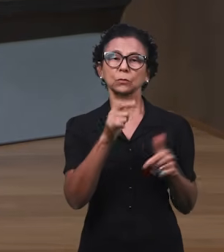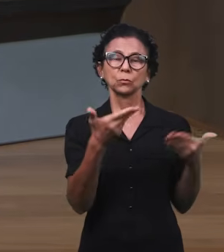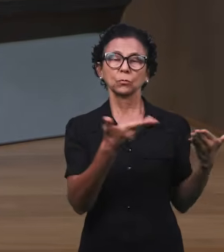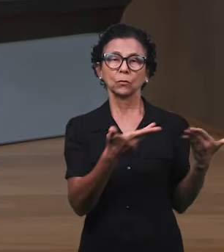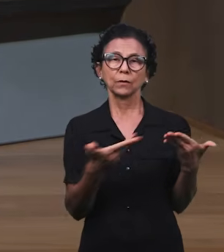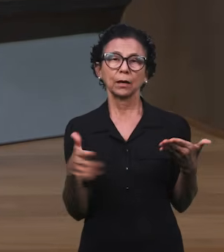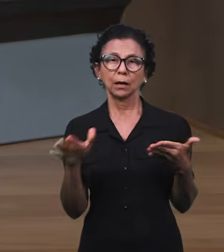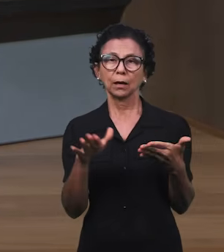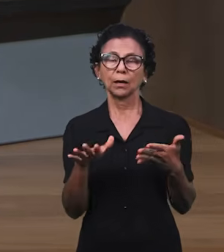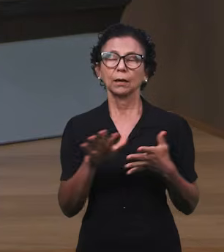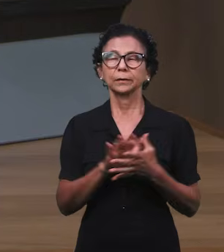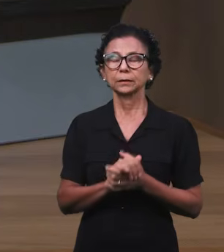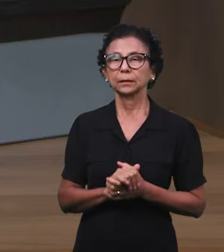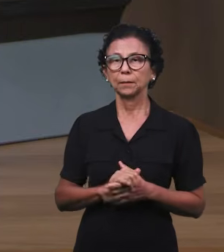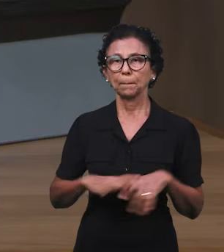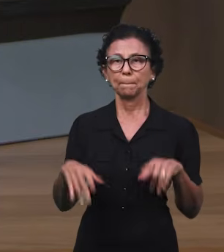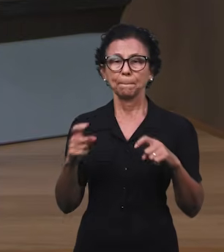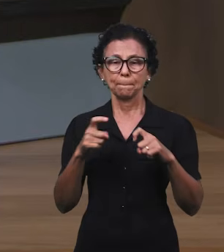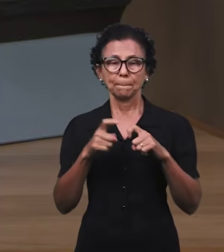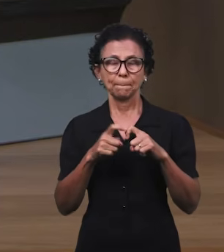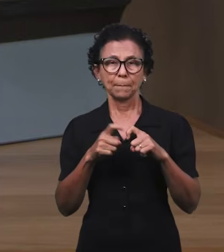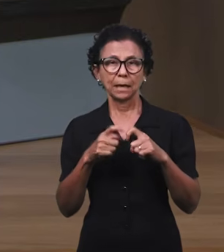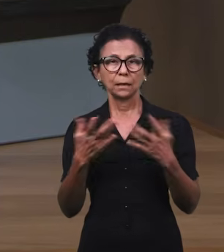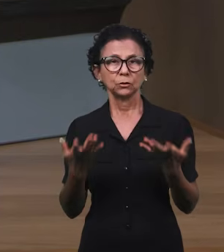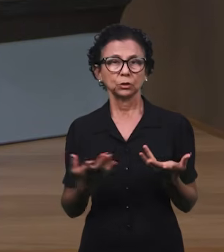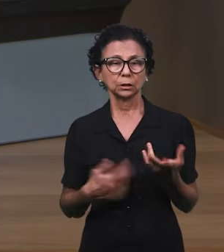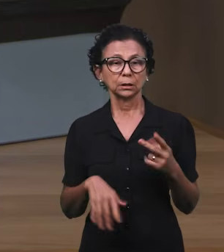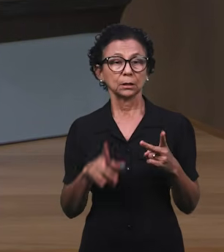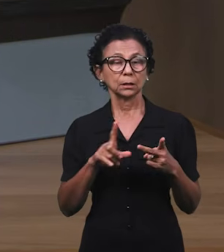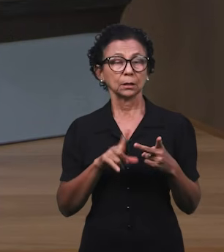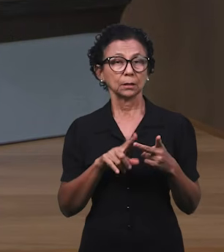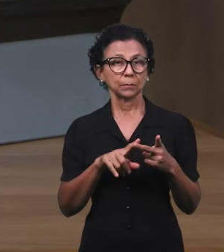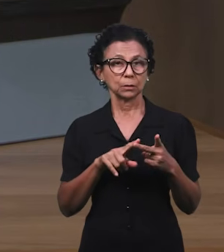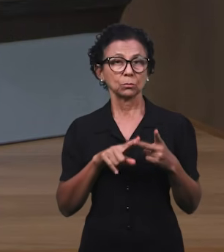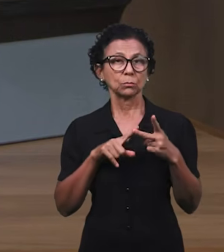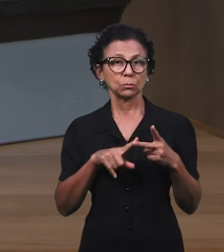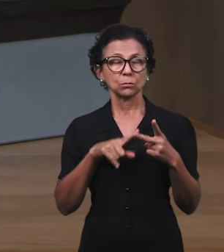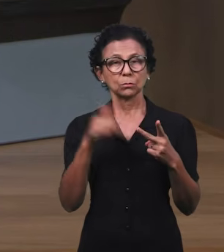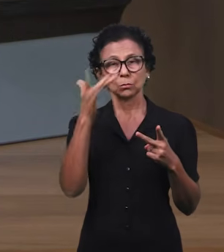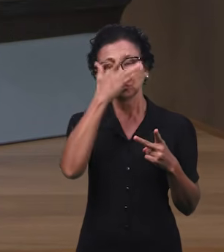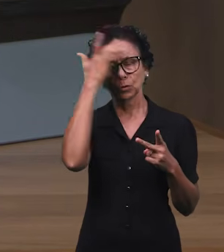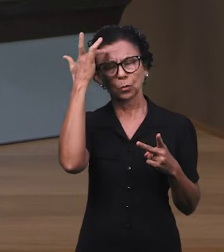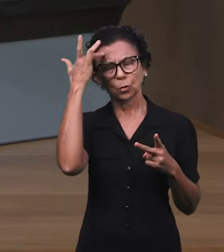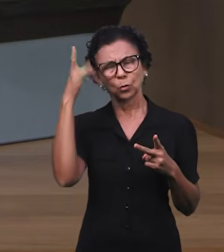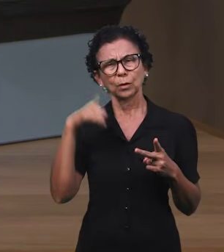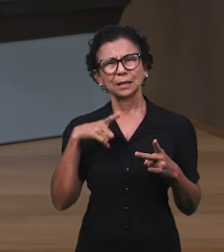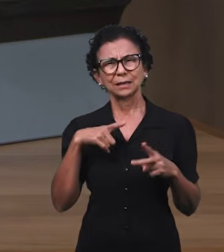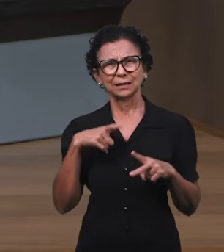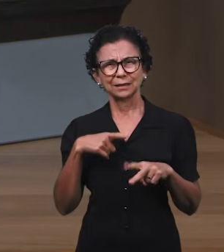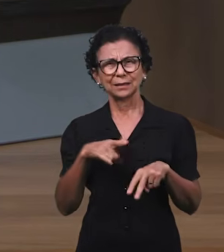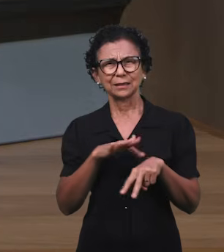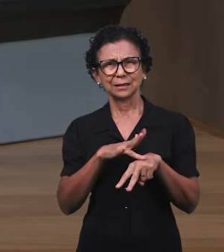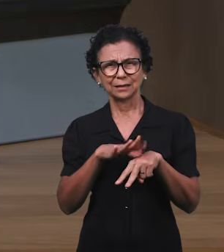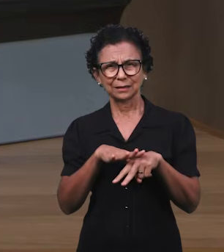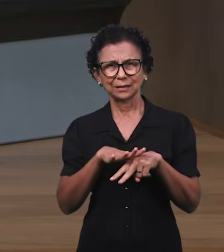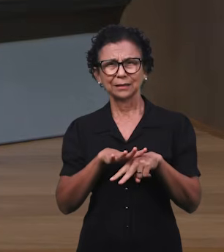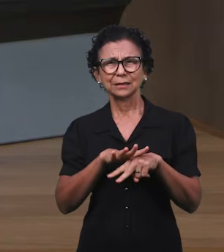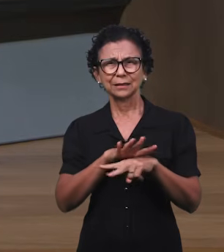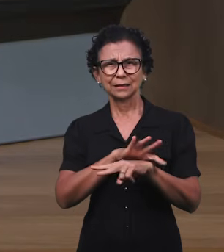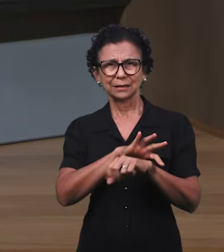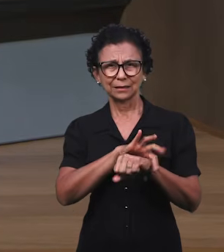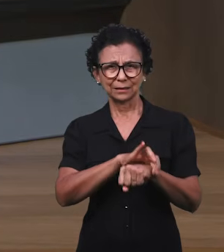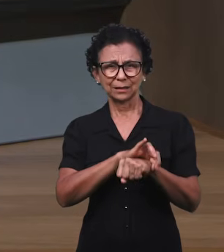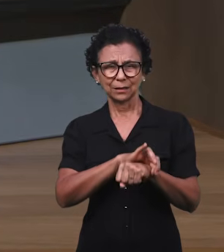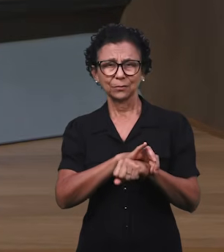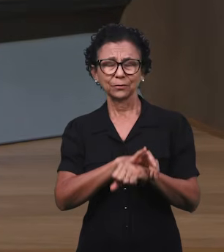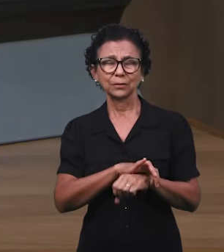parte médica, a parte de ser um paciente com essa doença, que vive com essa doença,